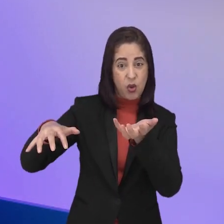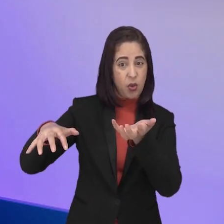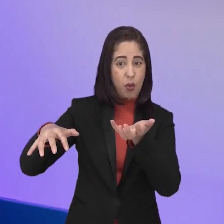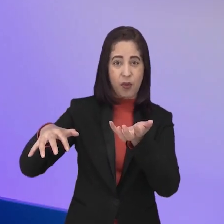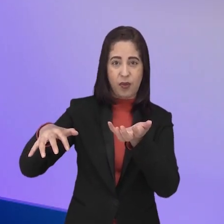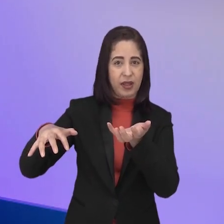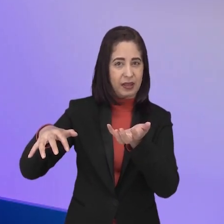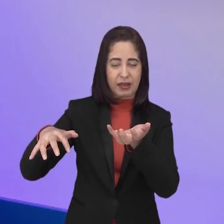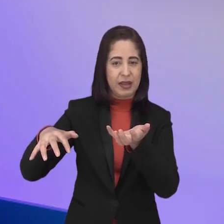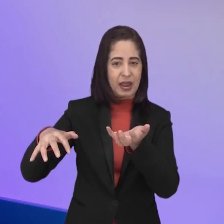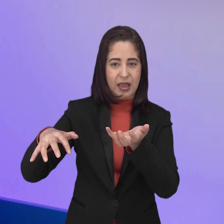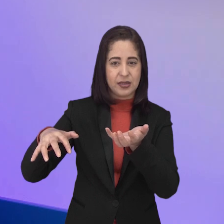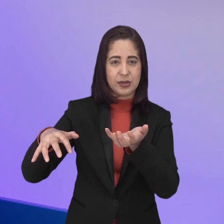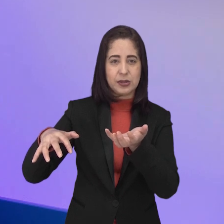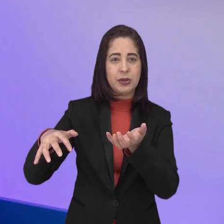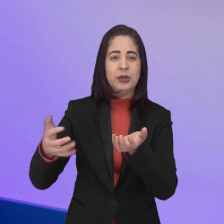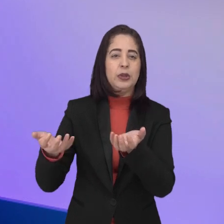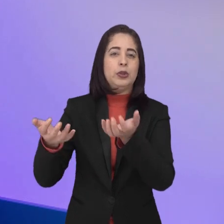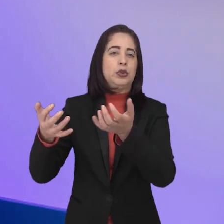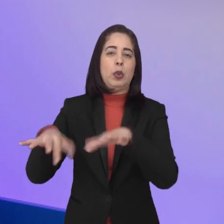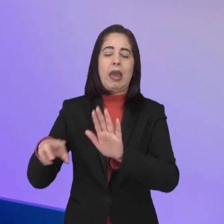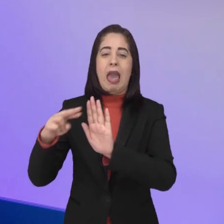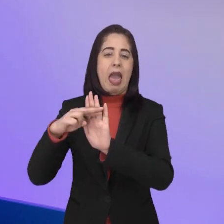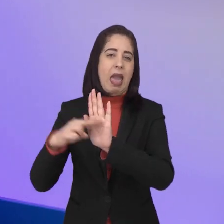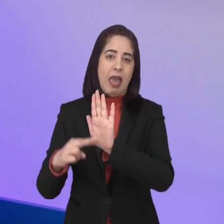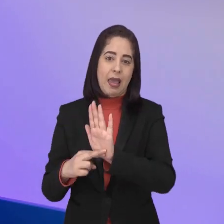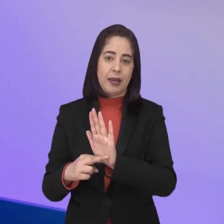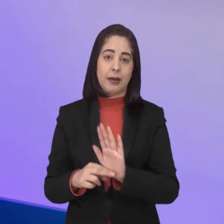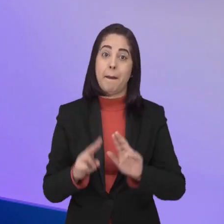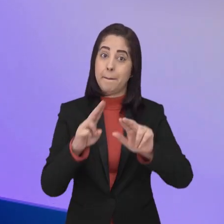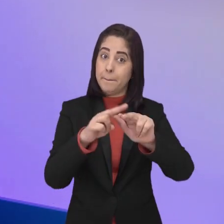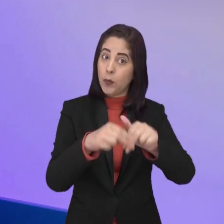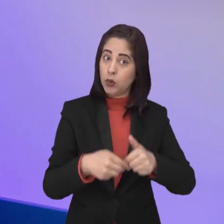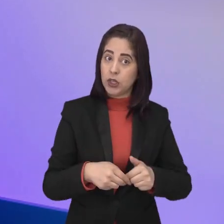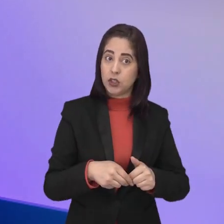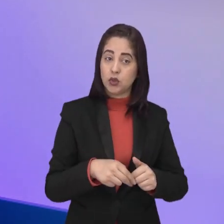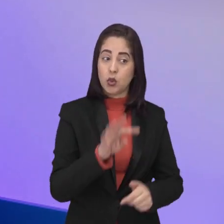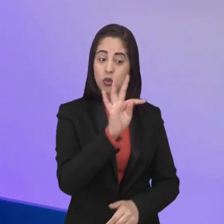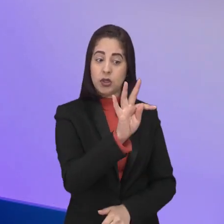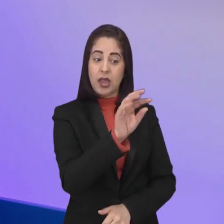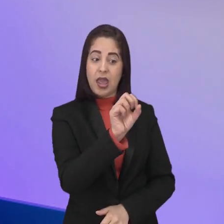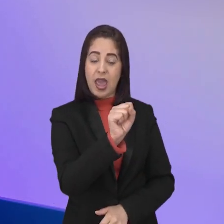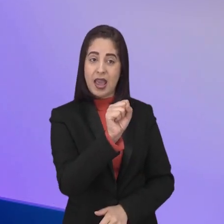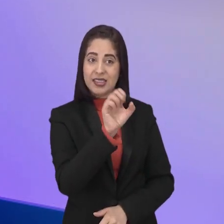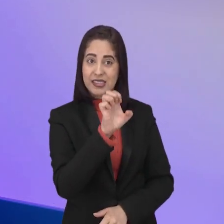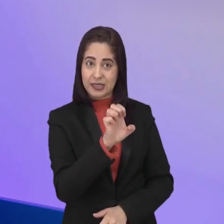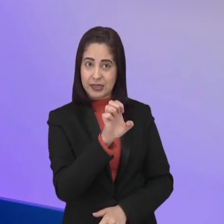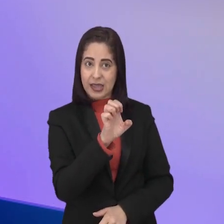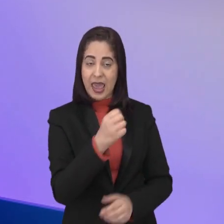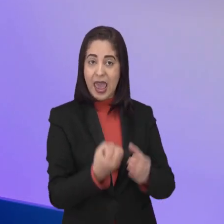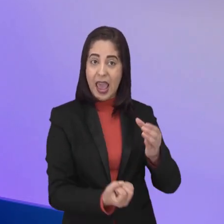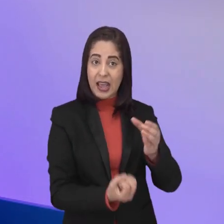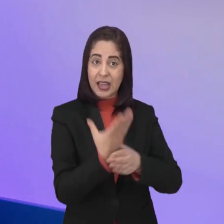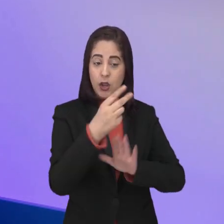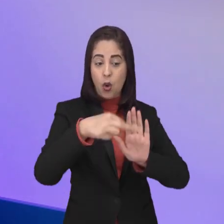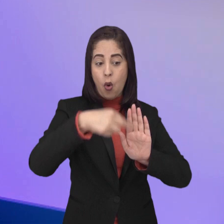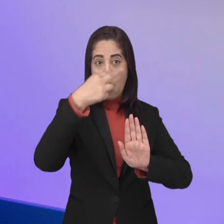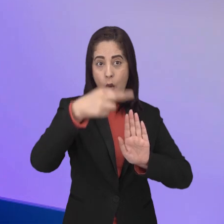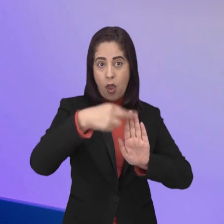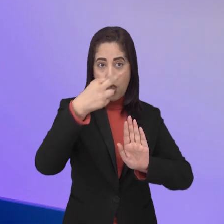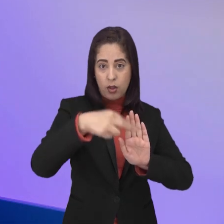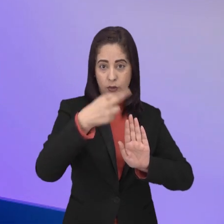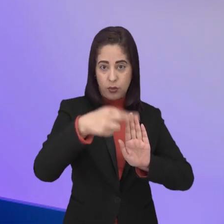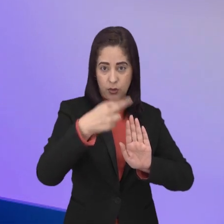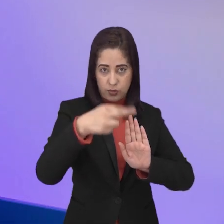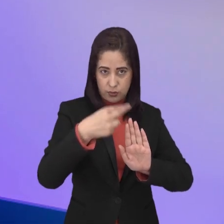em disciplinar o seu uso nas eleições, a Justiça Eleitoral normatizou esse uso através de resoluções que foram